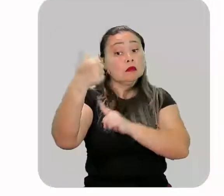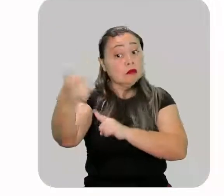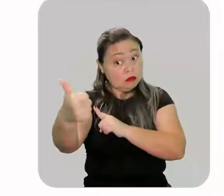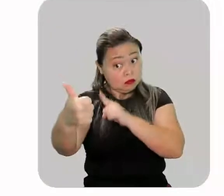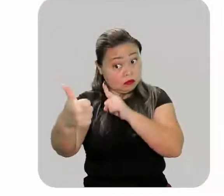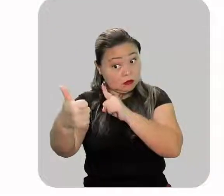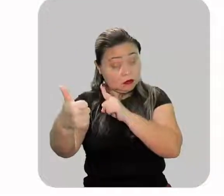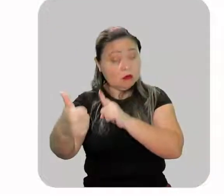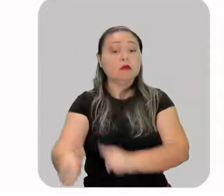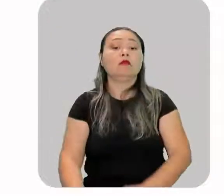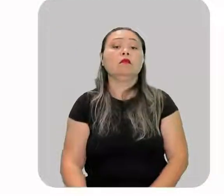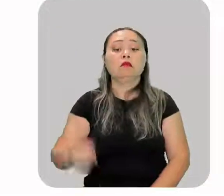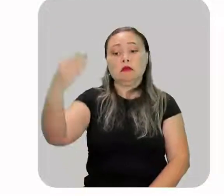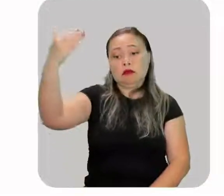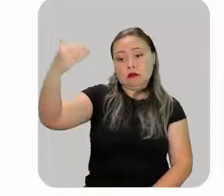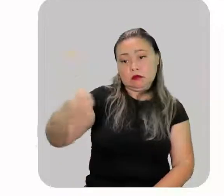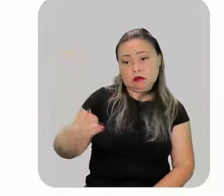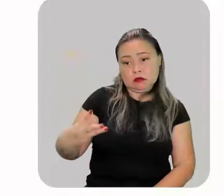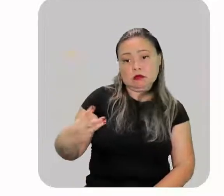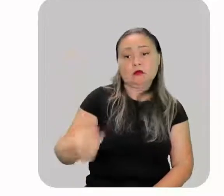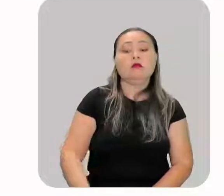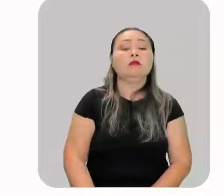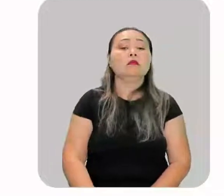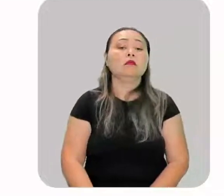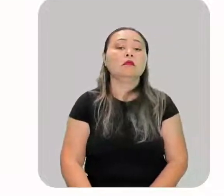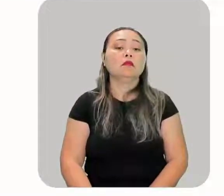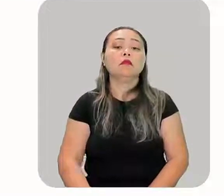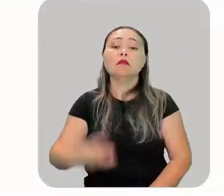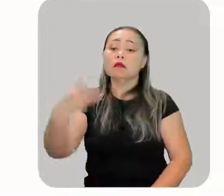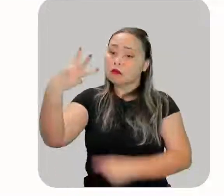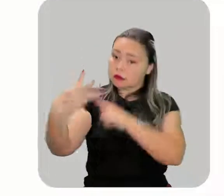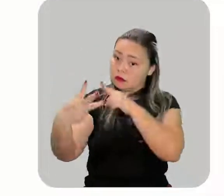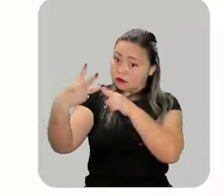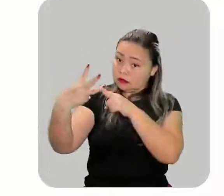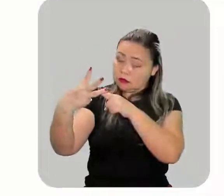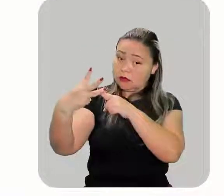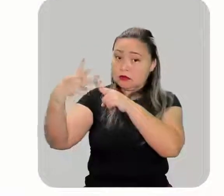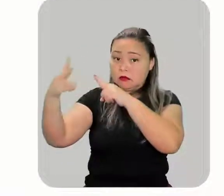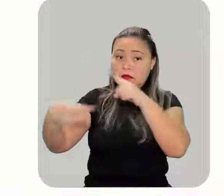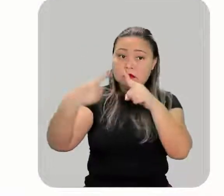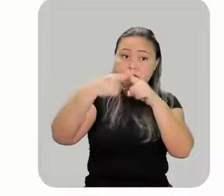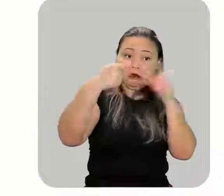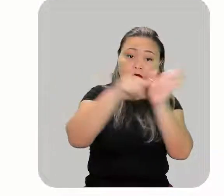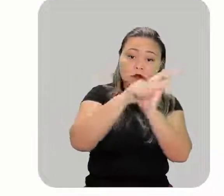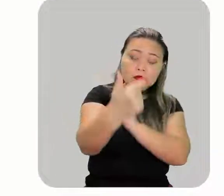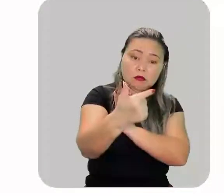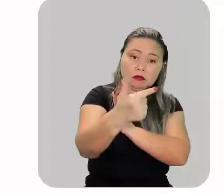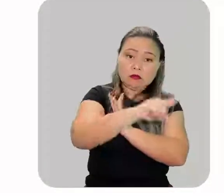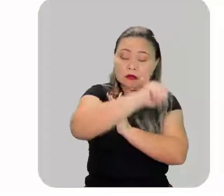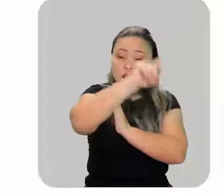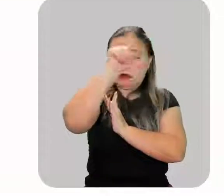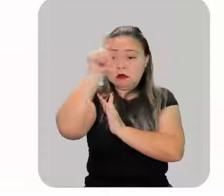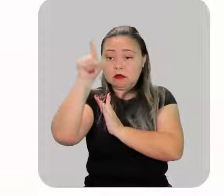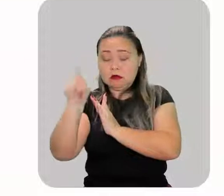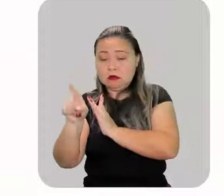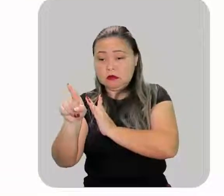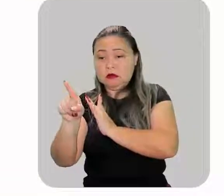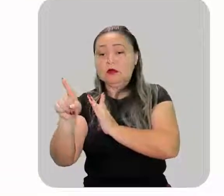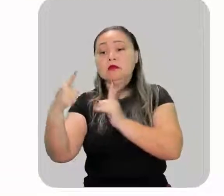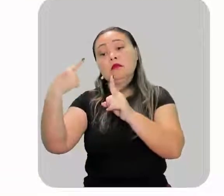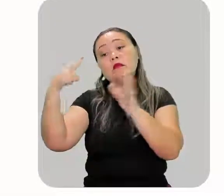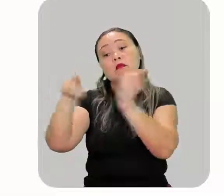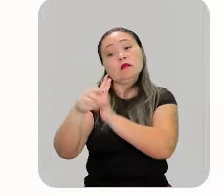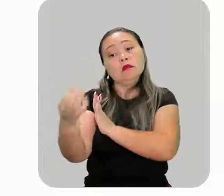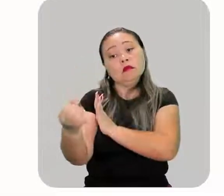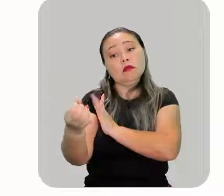com? Mais 1. Mais 1? Mais 3. 3. E agora? 3 vezes menos 2. 3 vezes menos 2? Menos